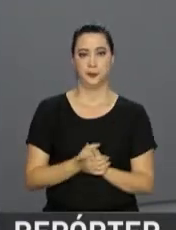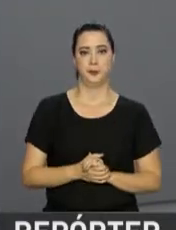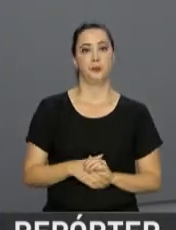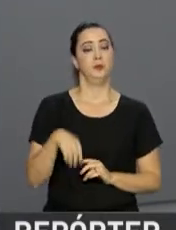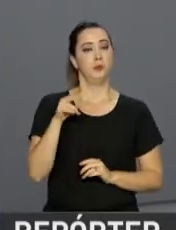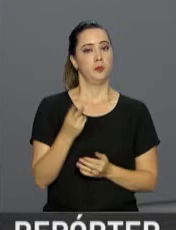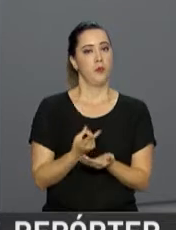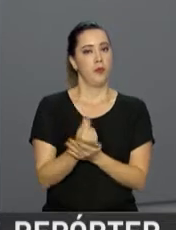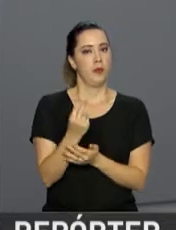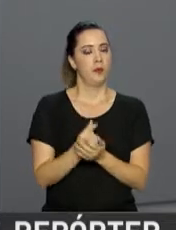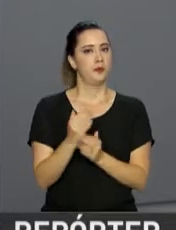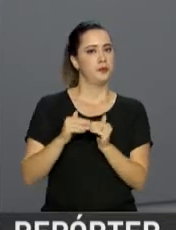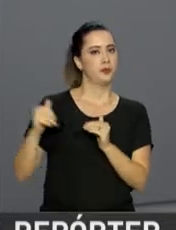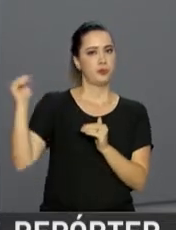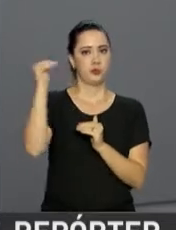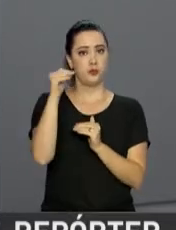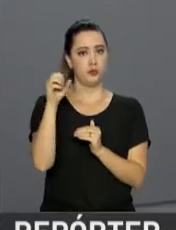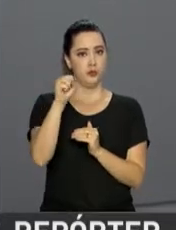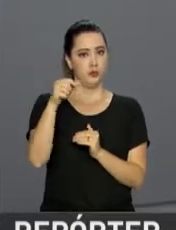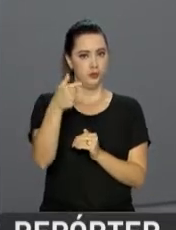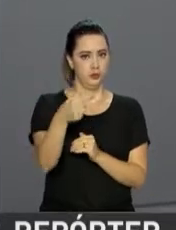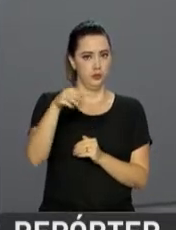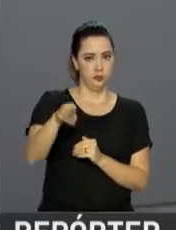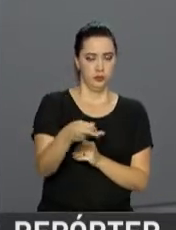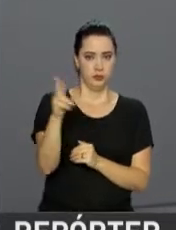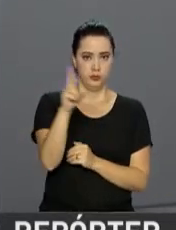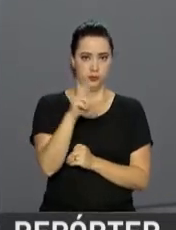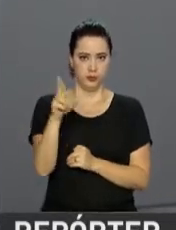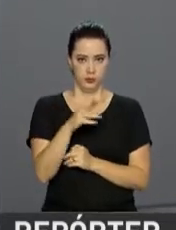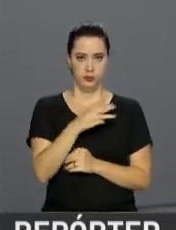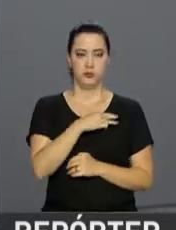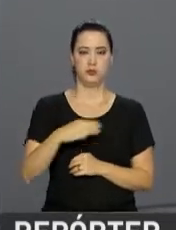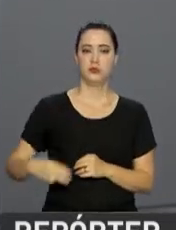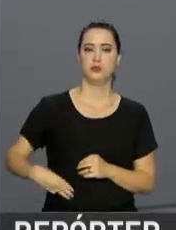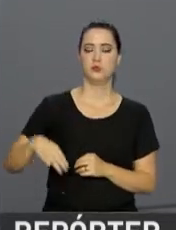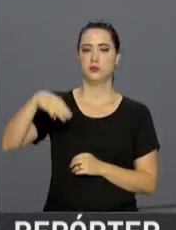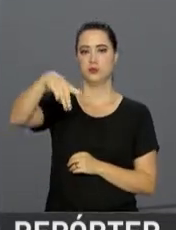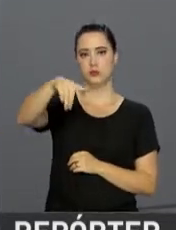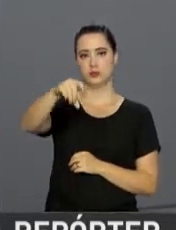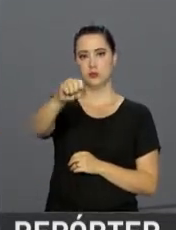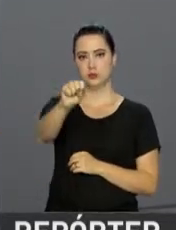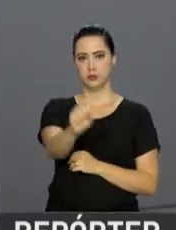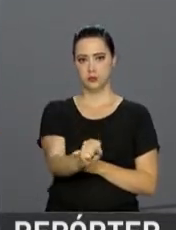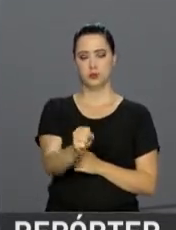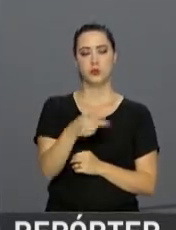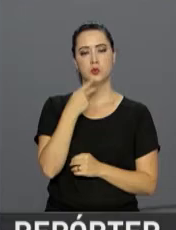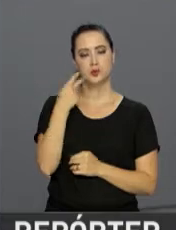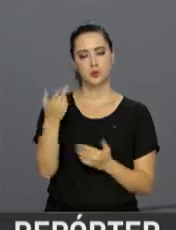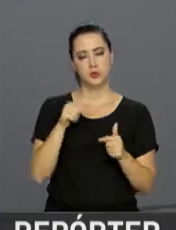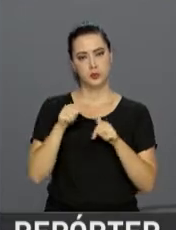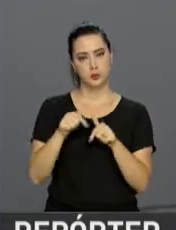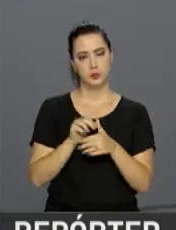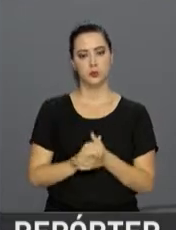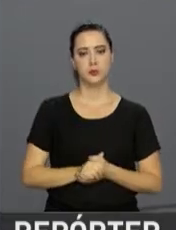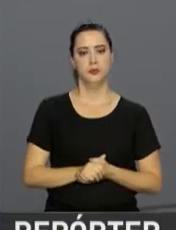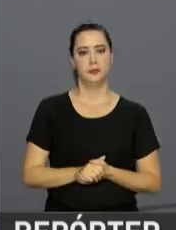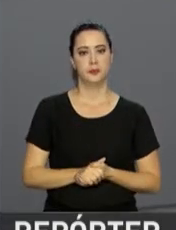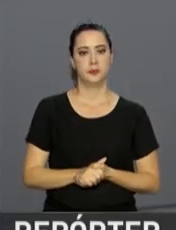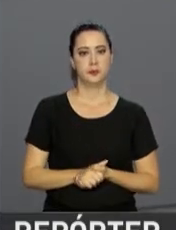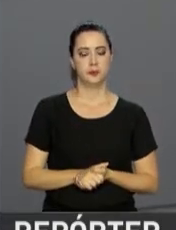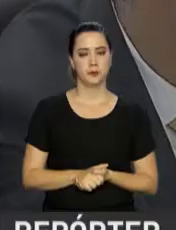O investimento é superior a 87 milhões de reais. O ministro de Desenvolvimento Social comentou a